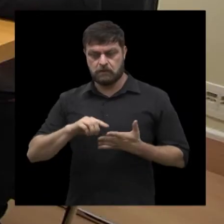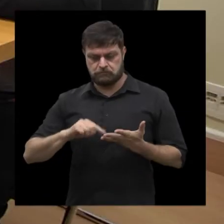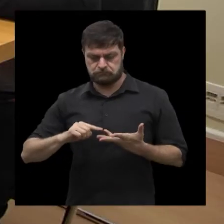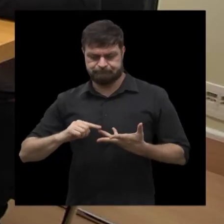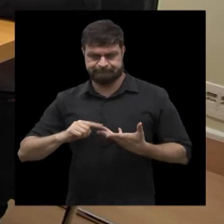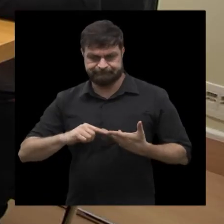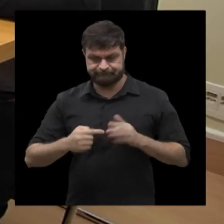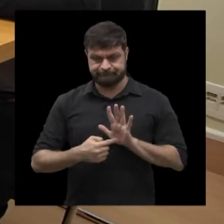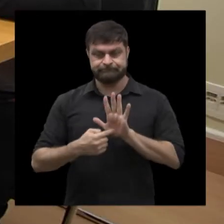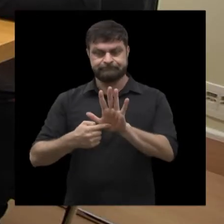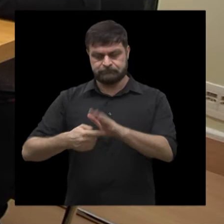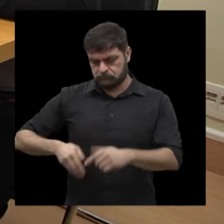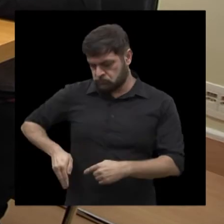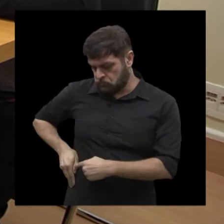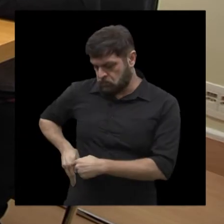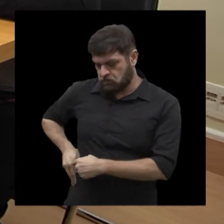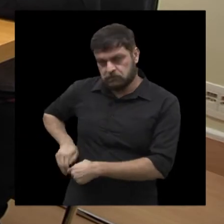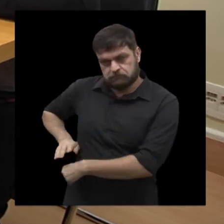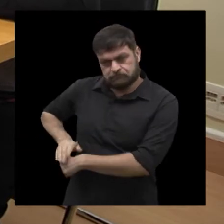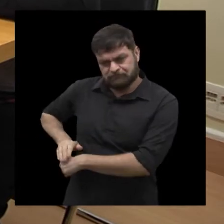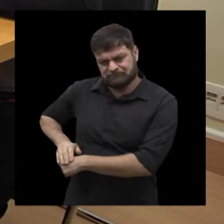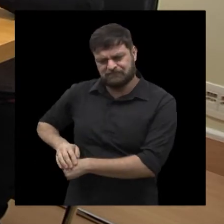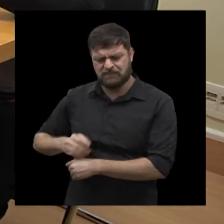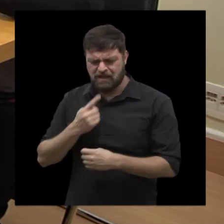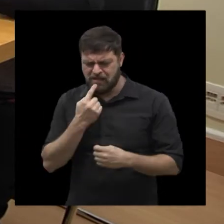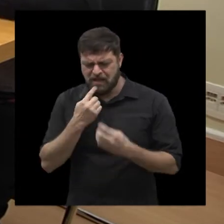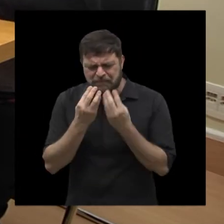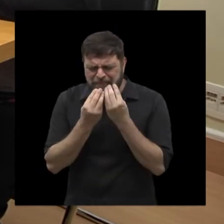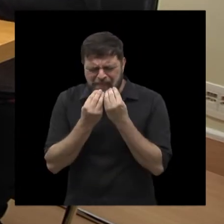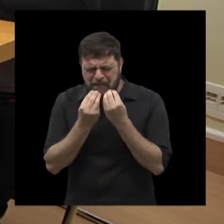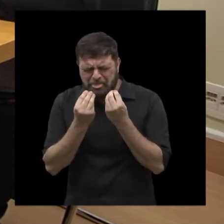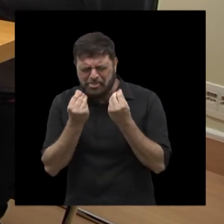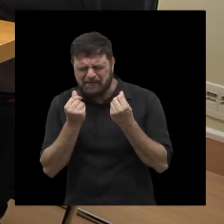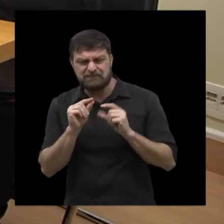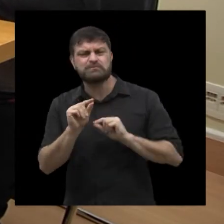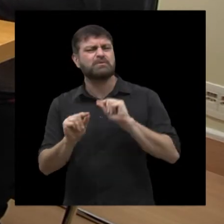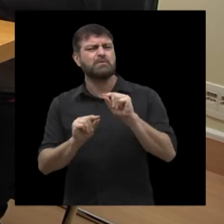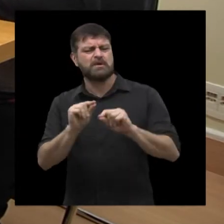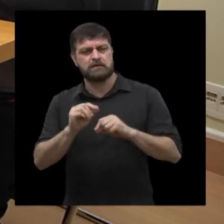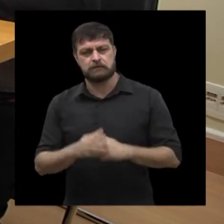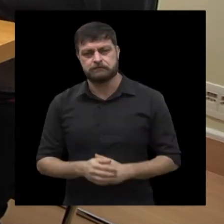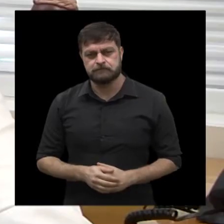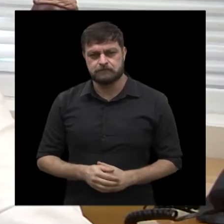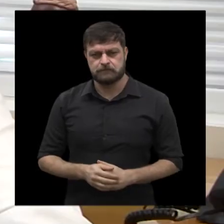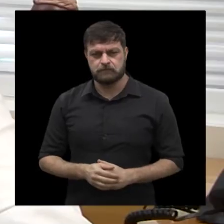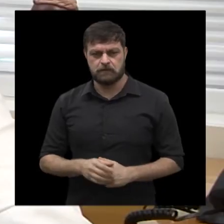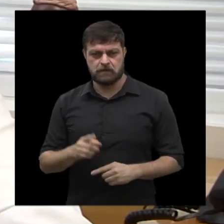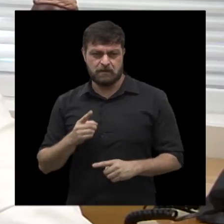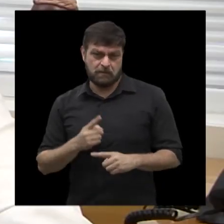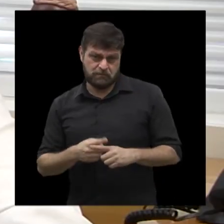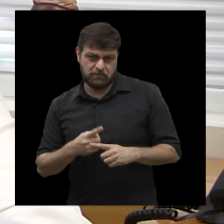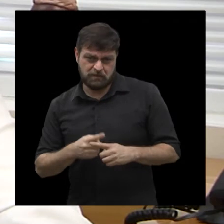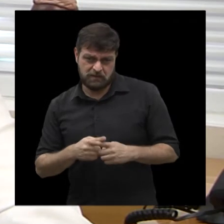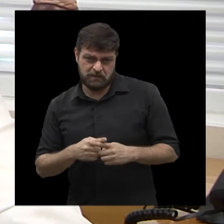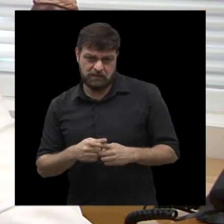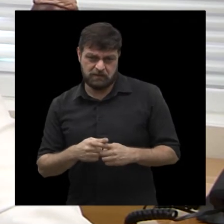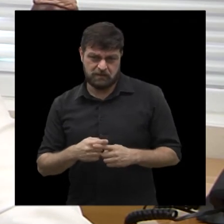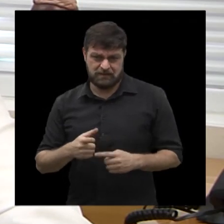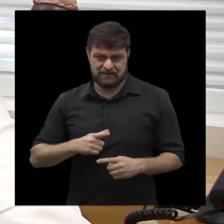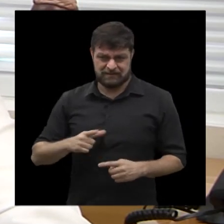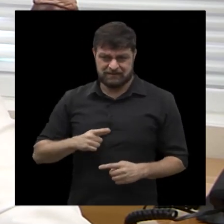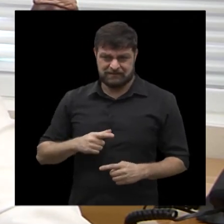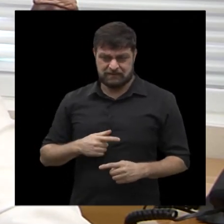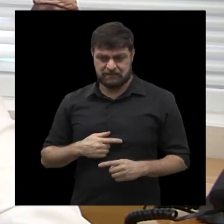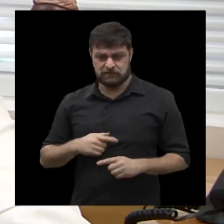indício de doença renal. Esse gosto amargo, ele viria do quê? Ele vem por causa da